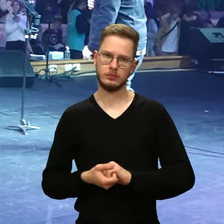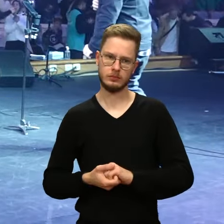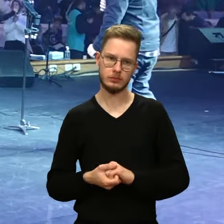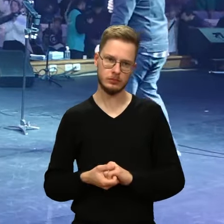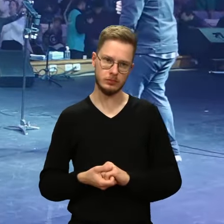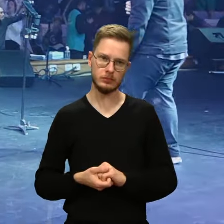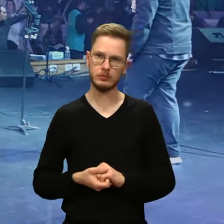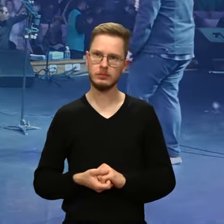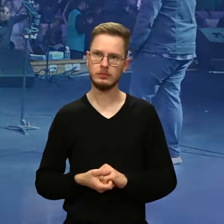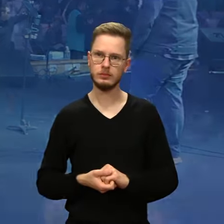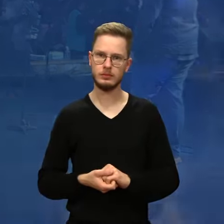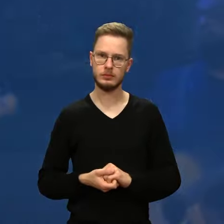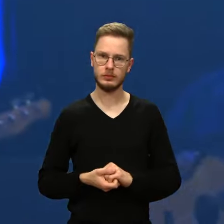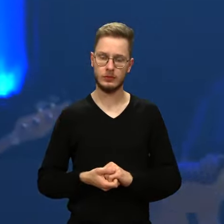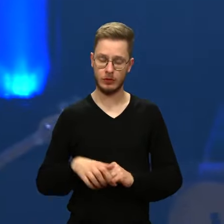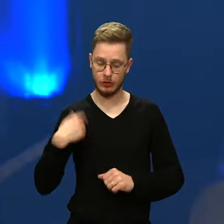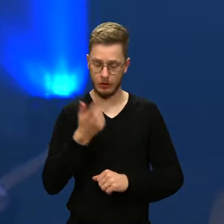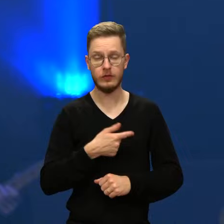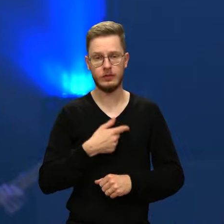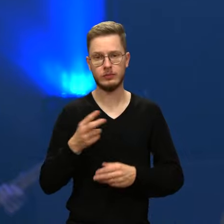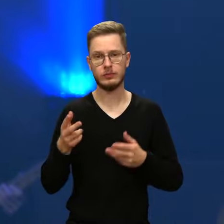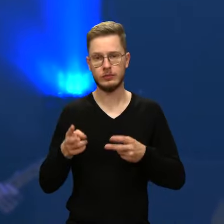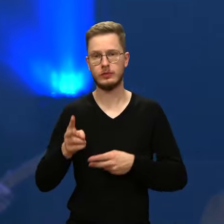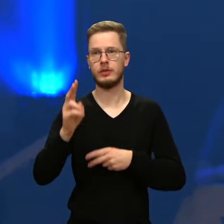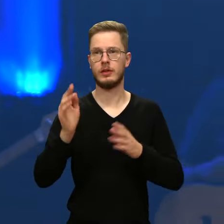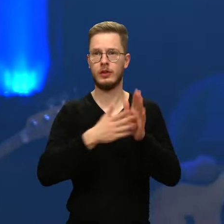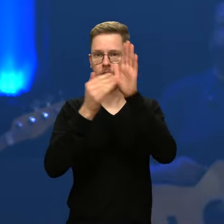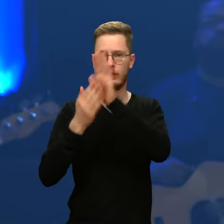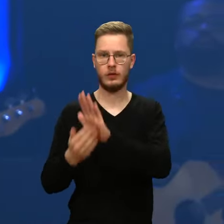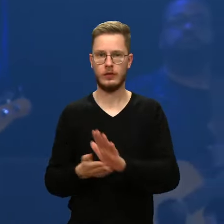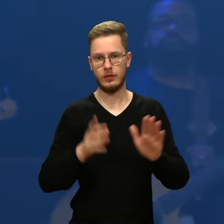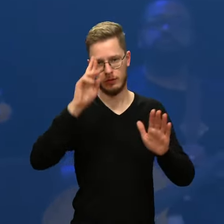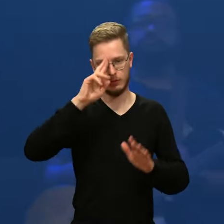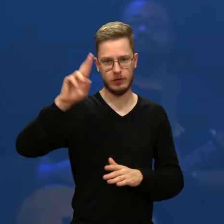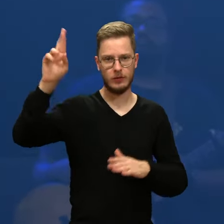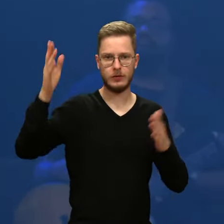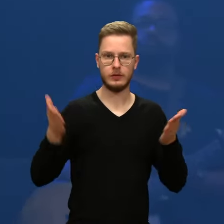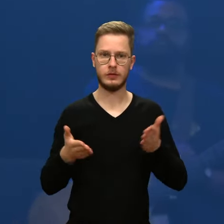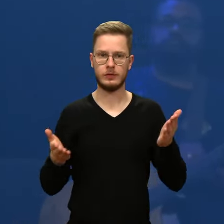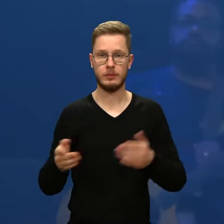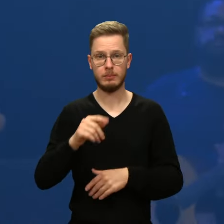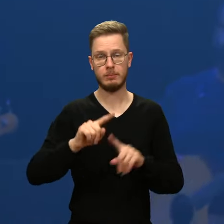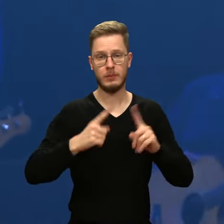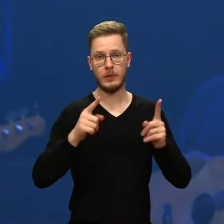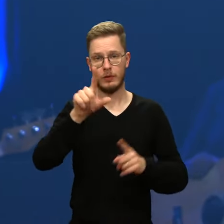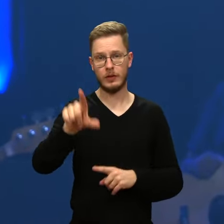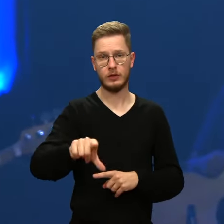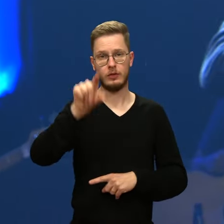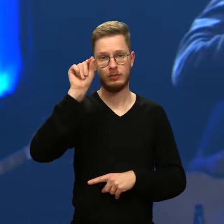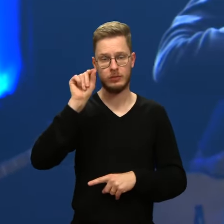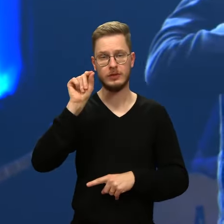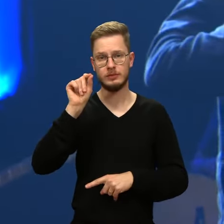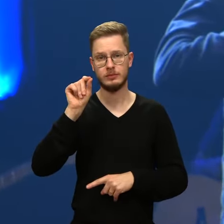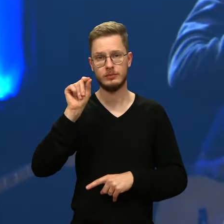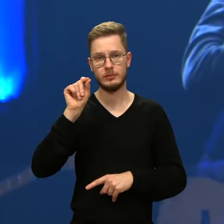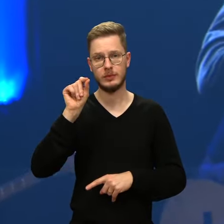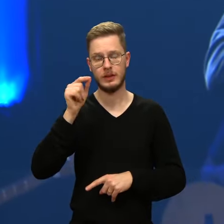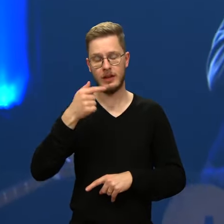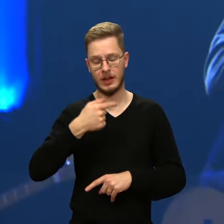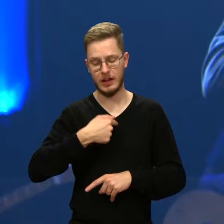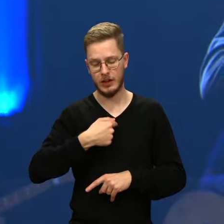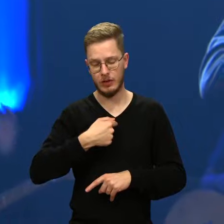Nós vamos estar adorando ao Senhor antes de terminar esse culto. Mas você que está tomando essa decisão, quando eu tomei a minha, eu